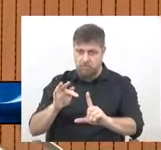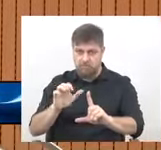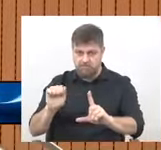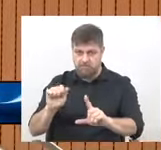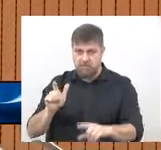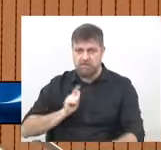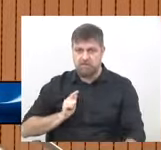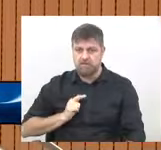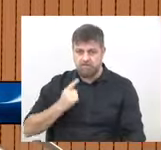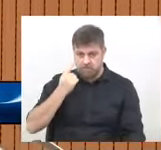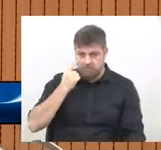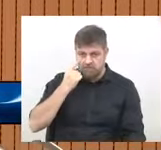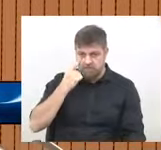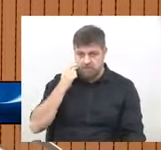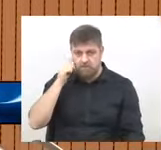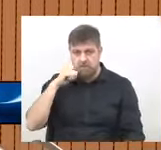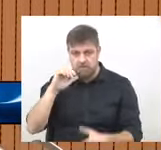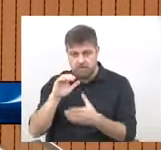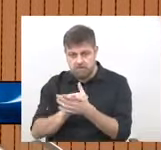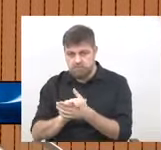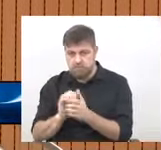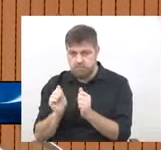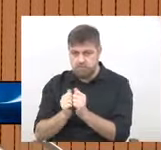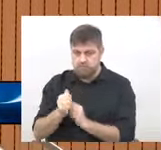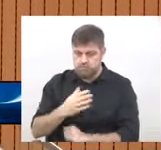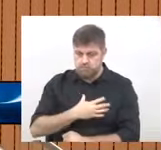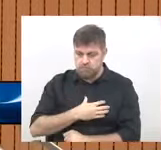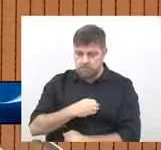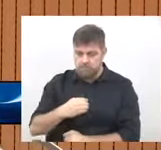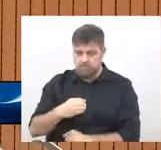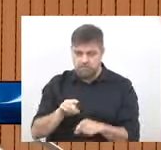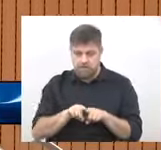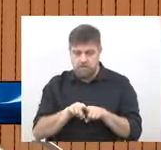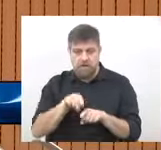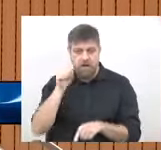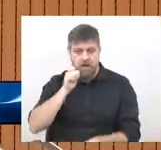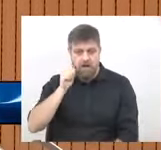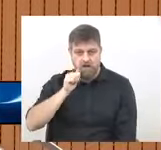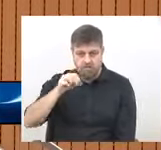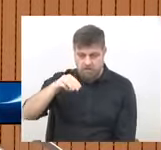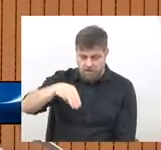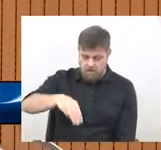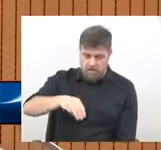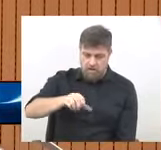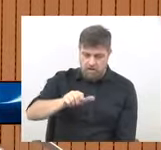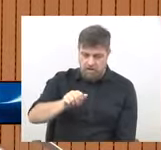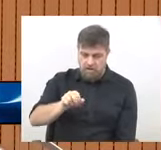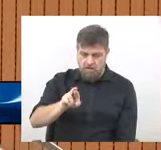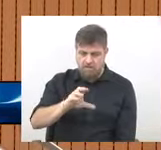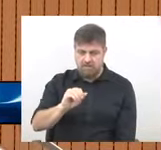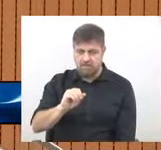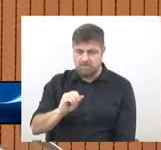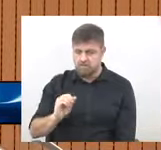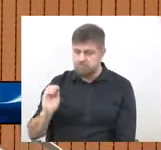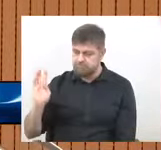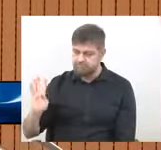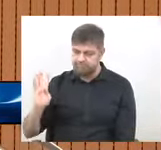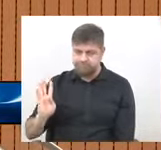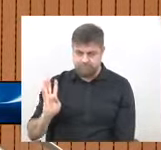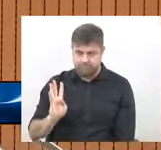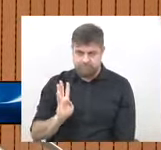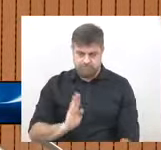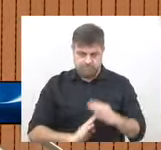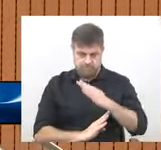seus familiares, a esposa, o filho, a irmã Márcia. E, sem sombra de dúvida